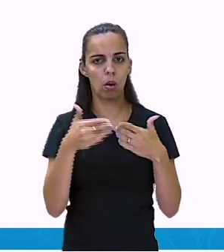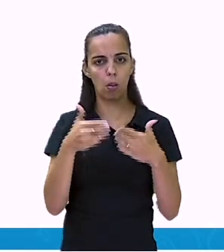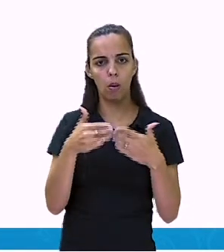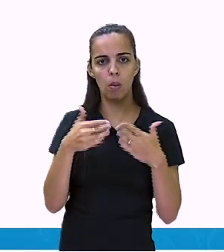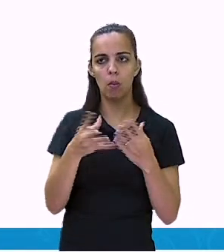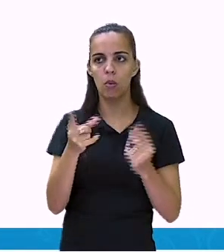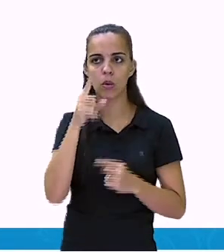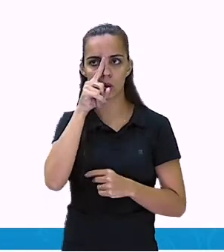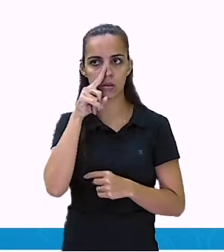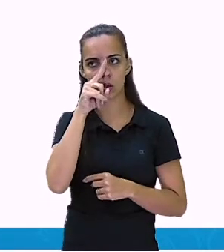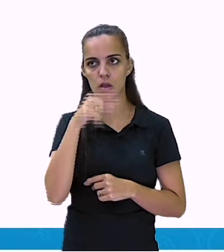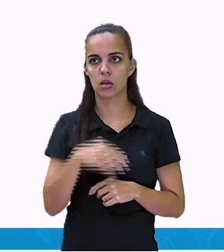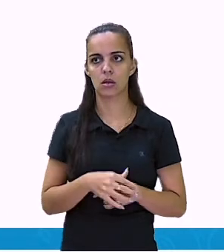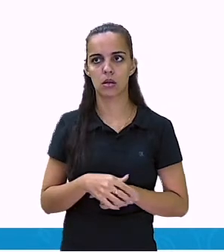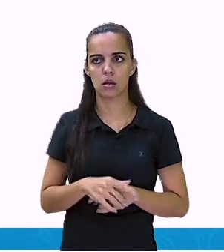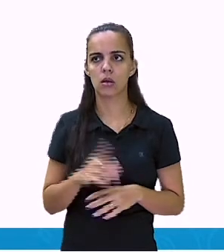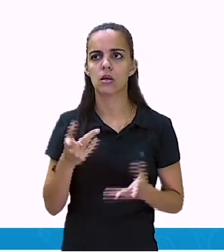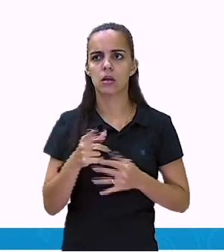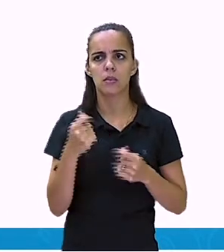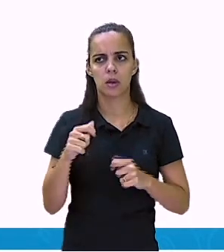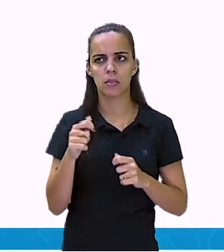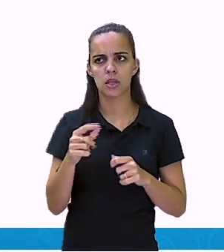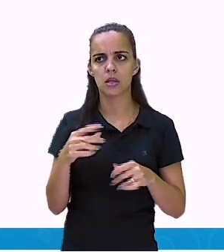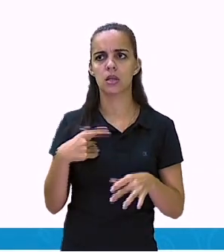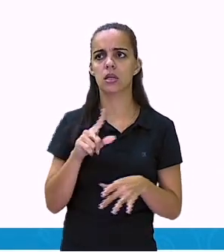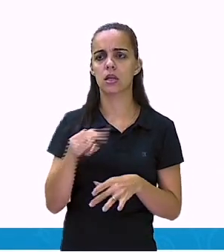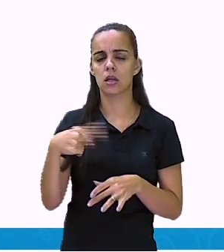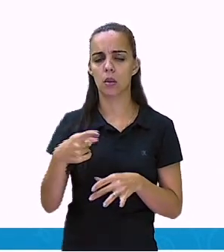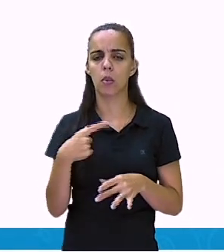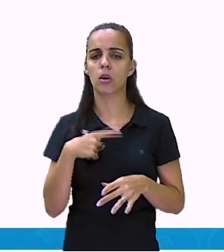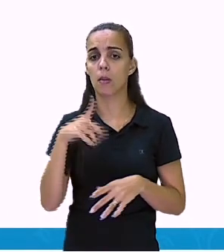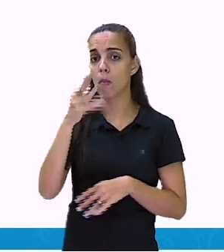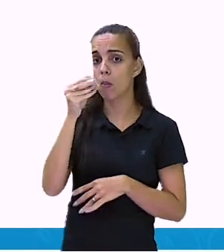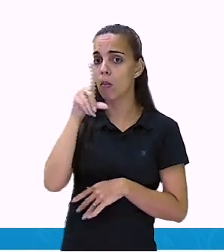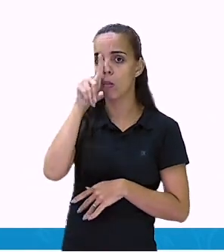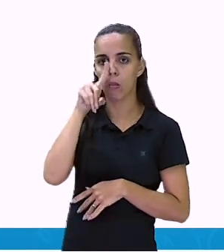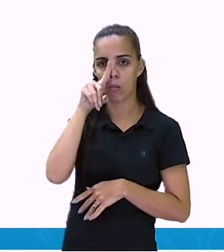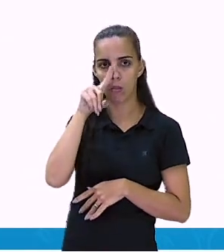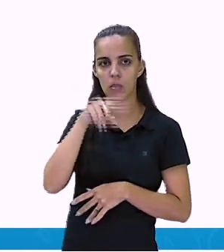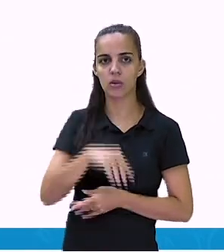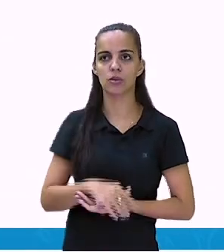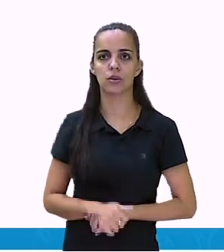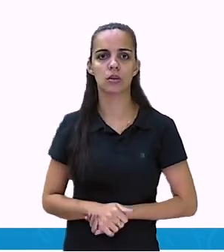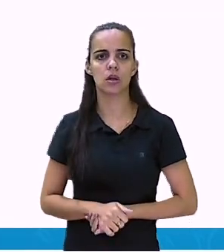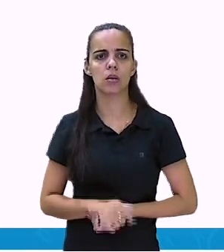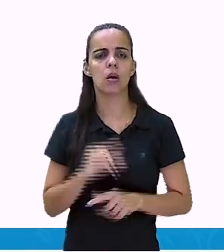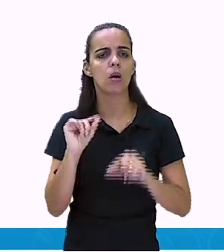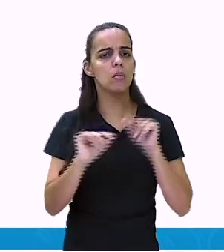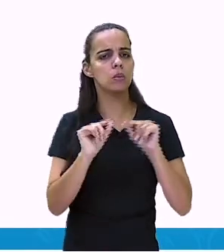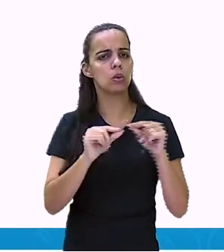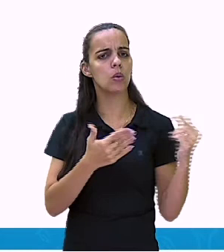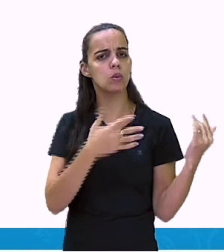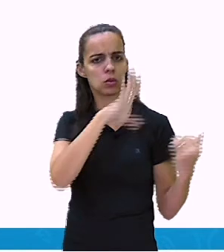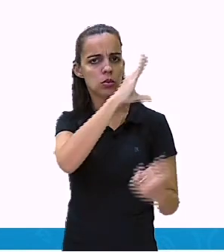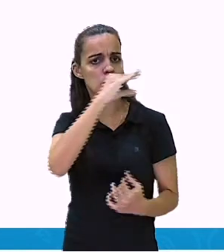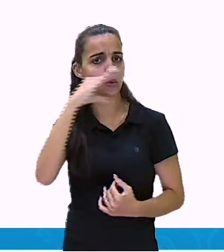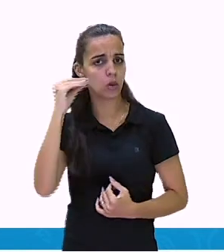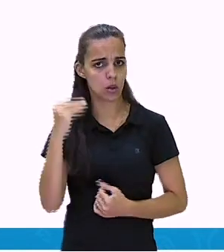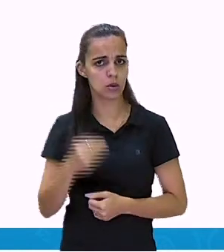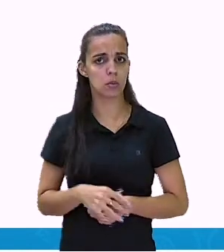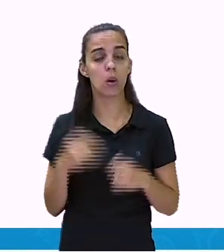É perigoso e não costuma terminar bem, ok? O que os